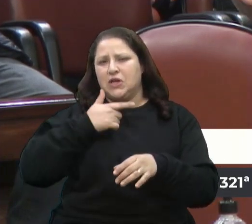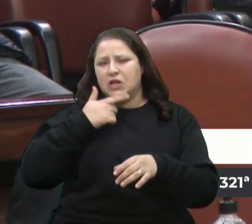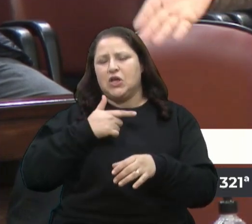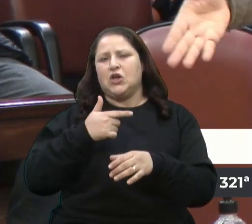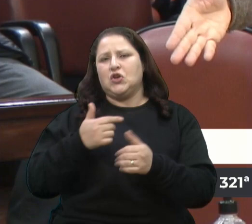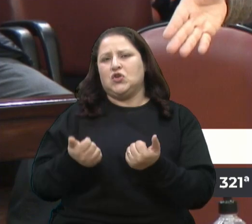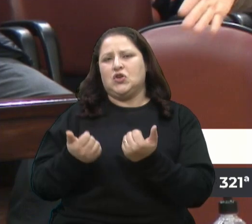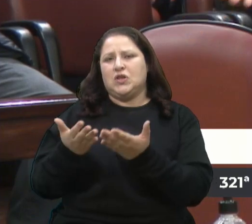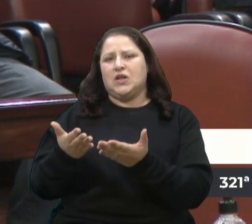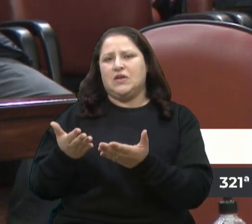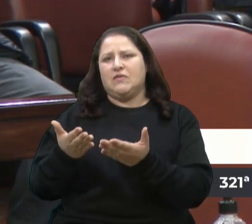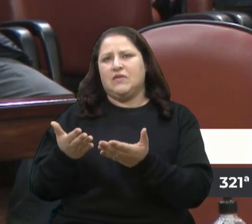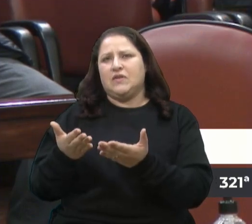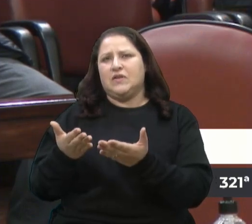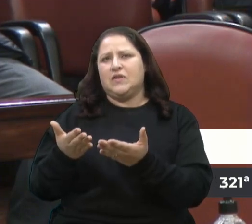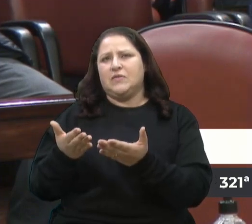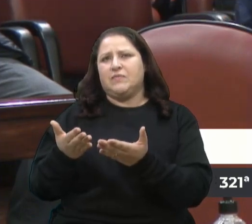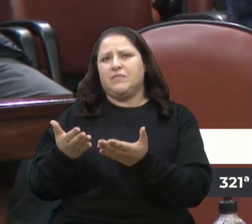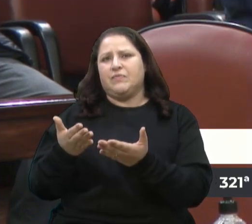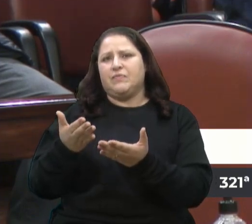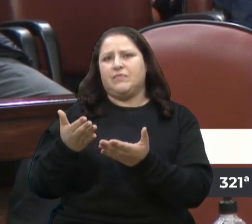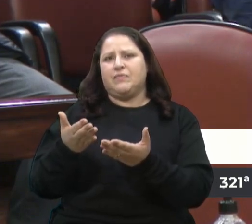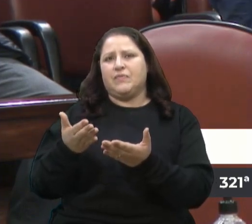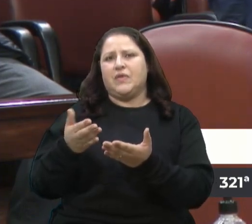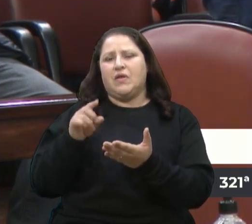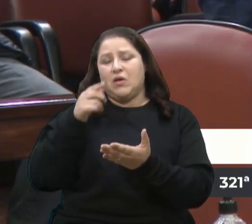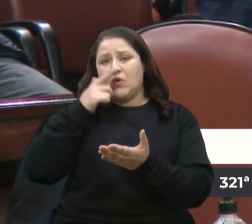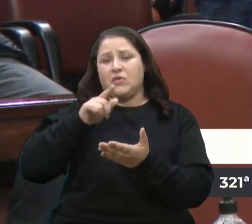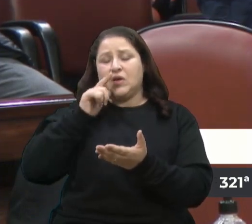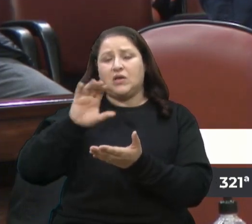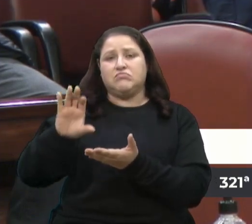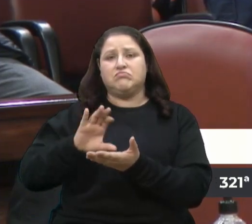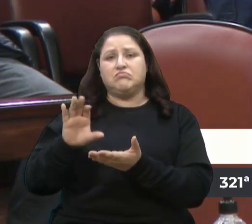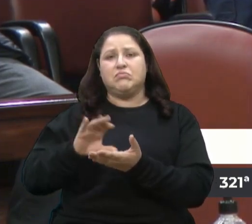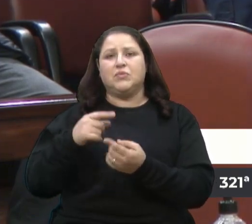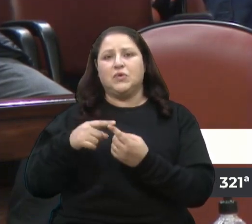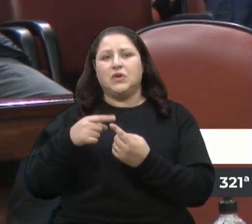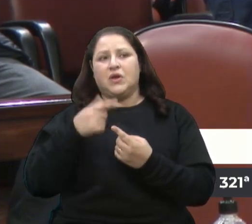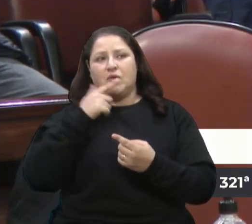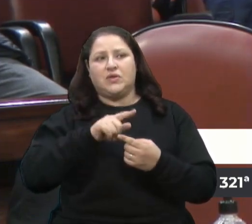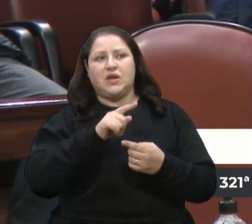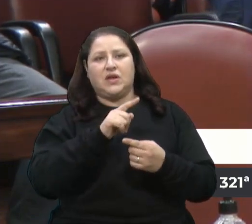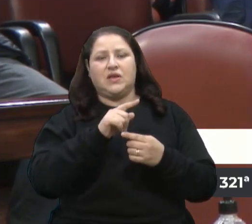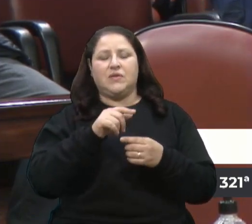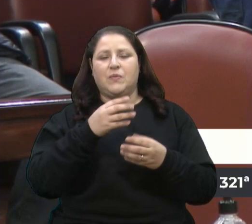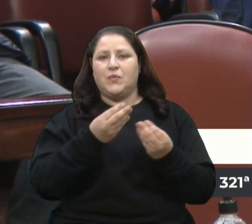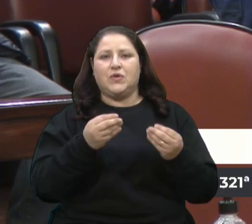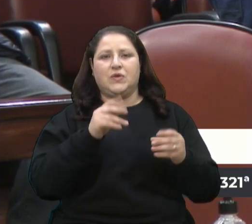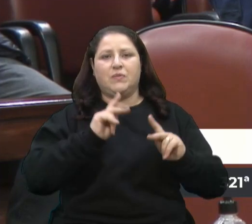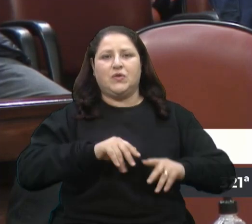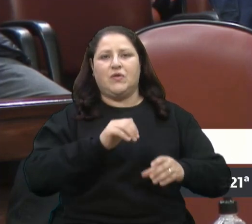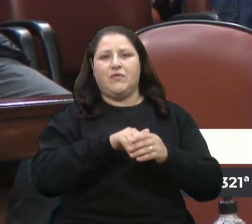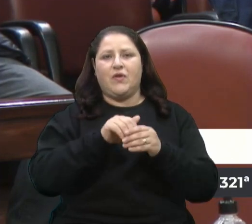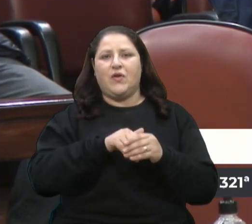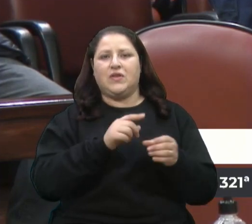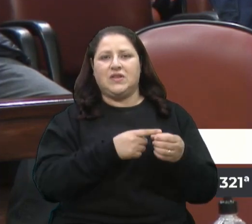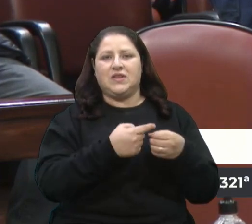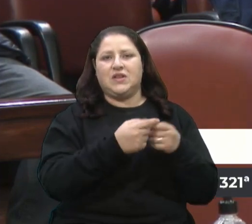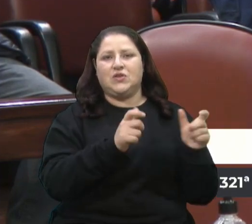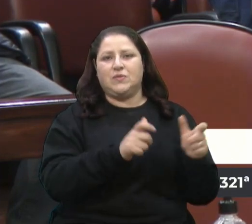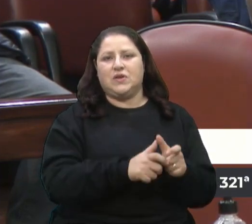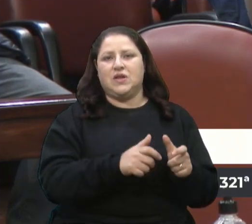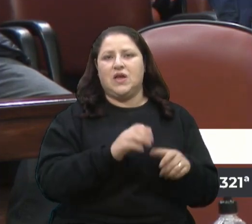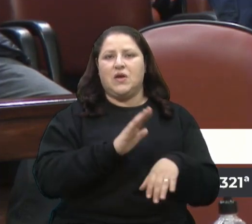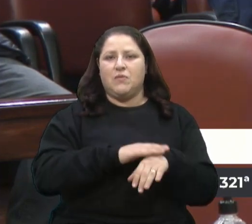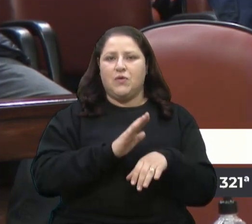fazem 300 votos no município, fazem 400 no outro, se elegem nesses municípios pequenos. Foi no momento da política brasileira que se